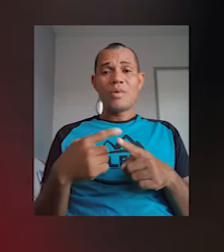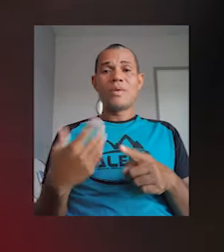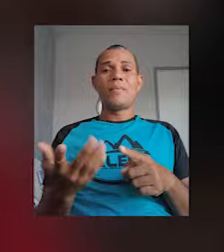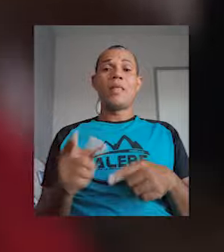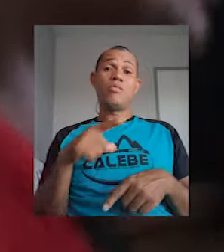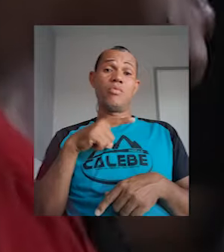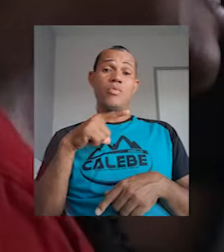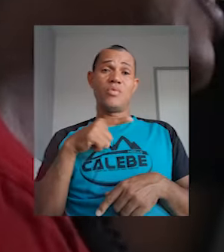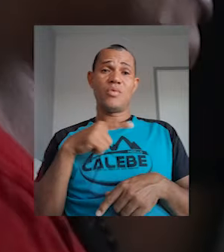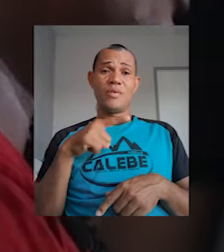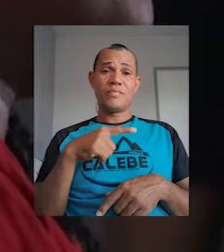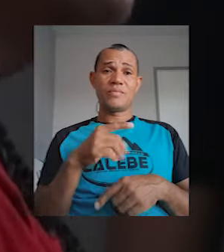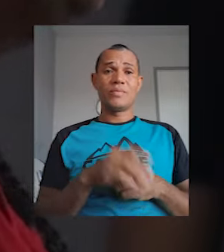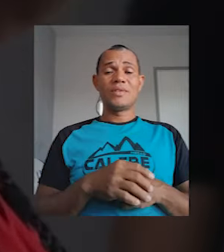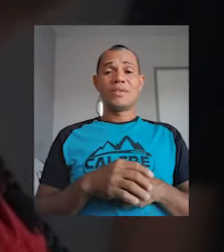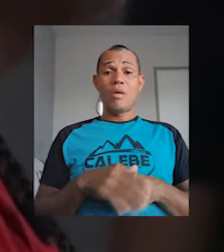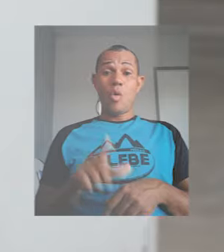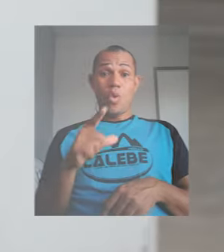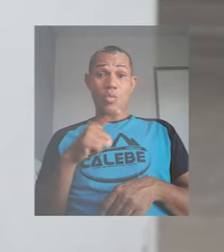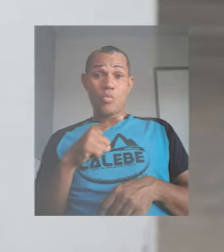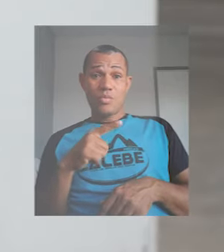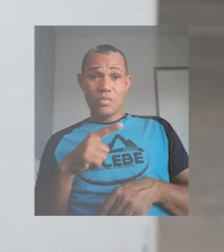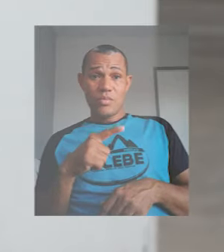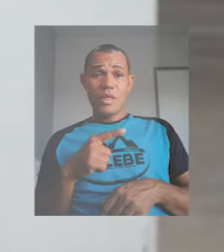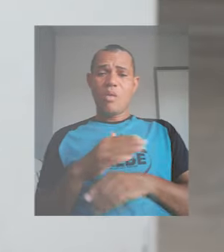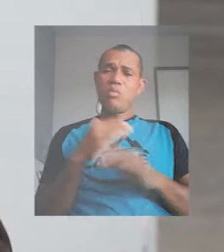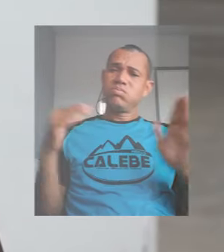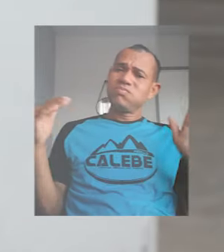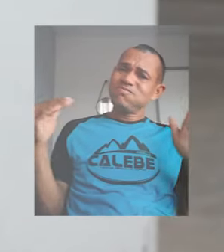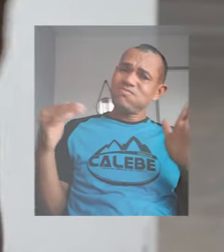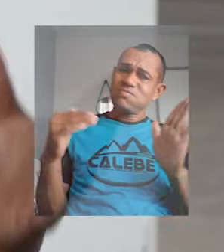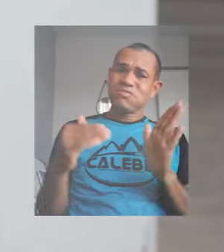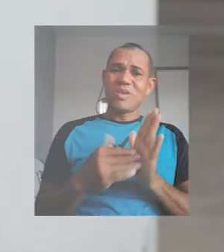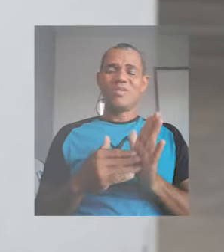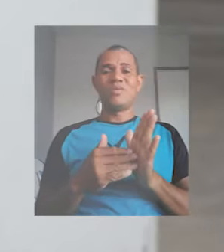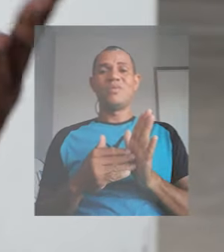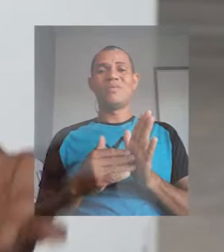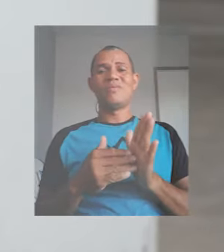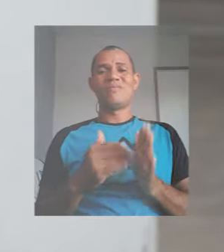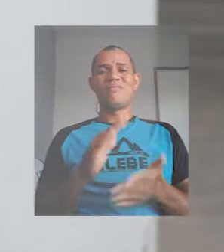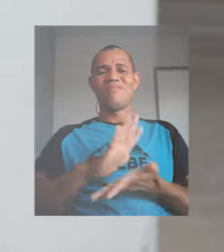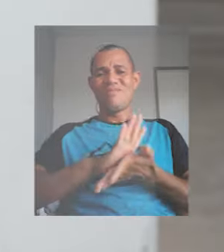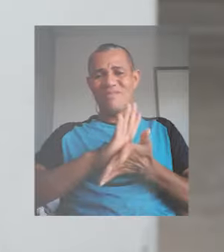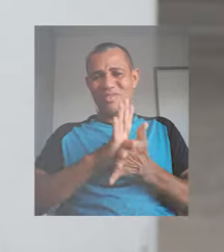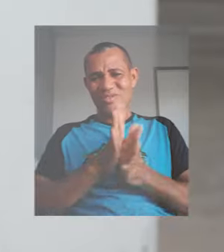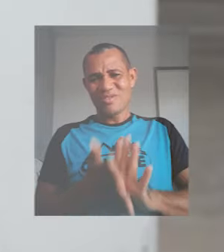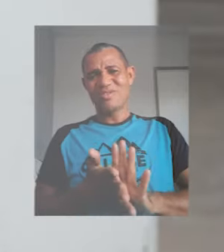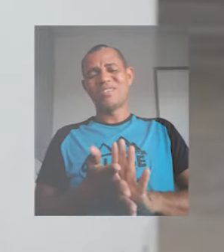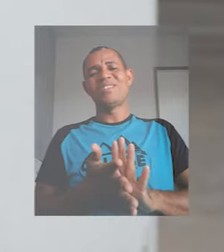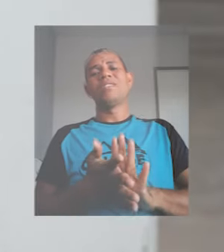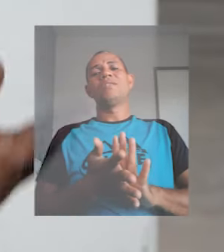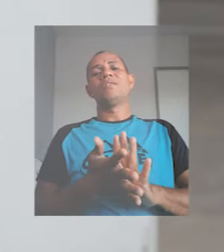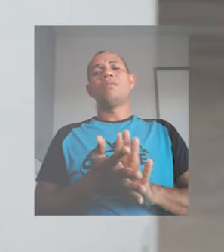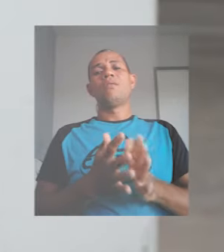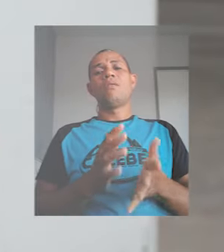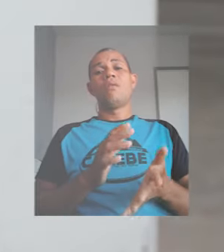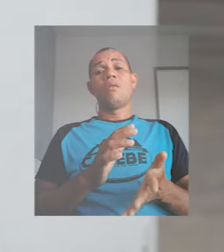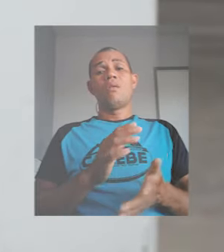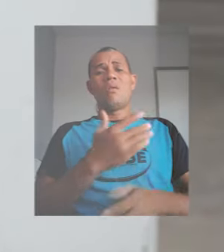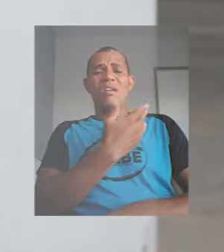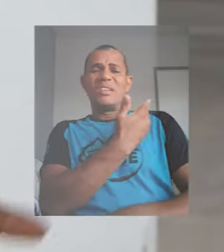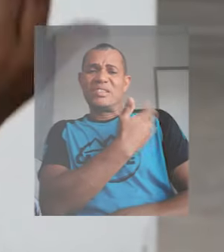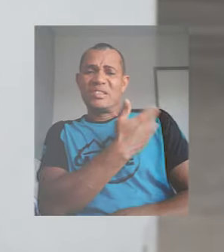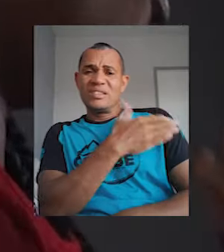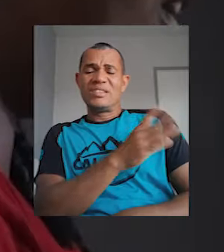medida, estimulada, porque a forma de se manter toda essa estrutura que gira essa